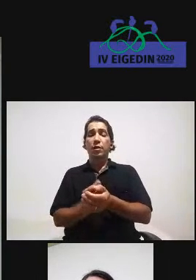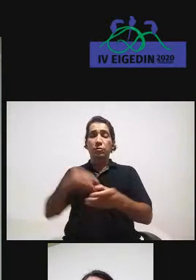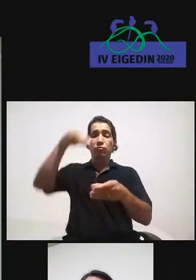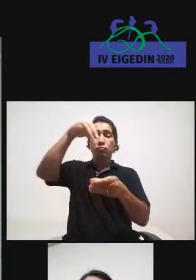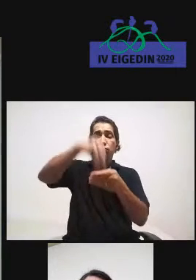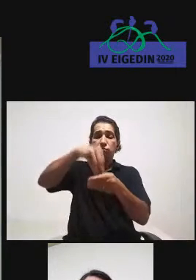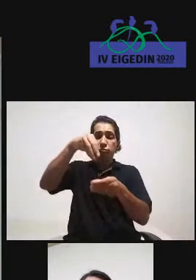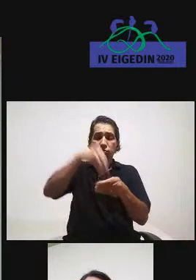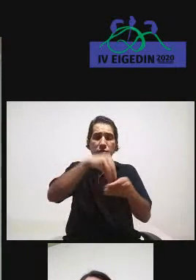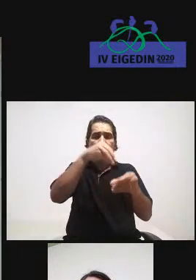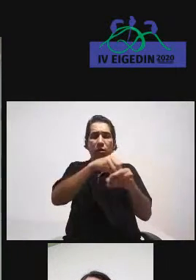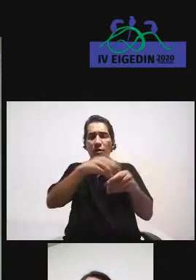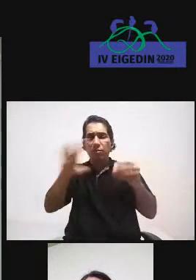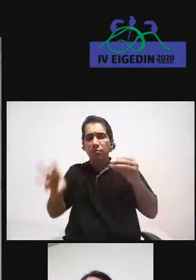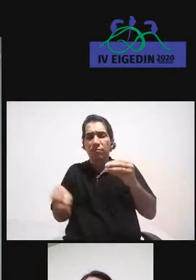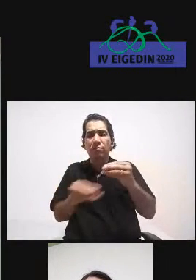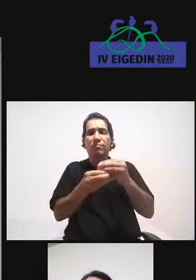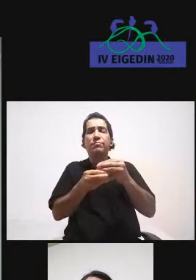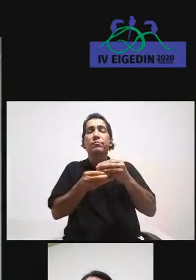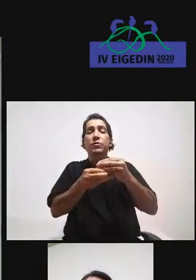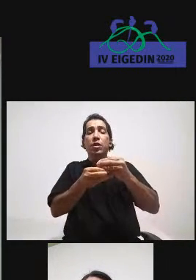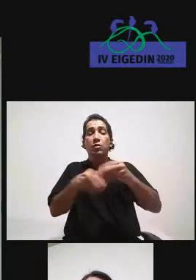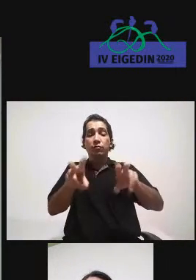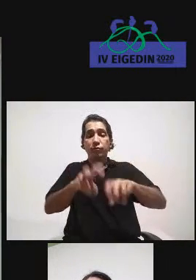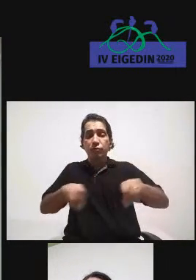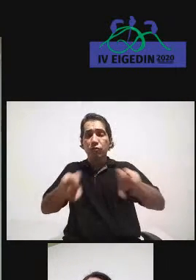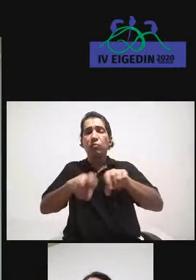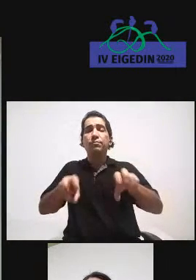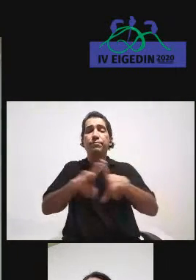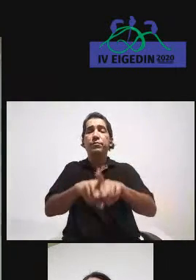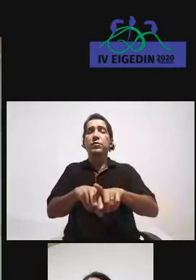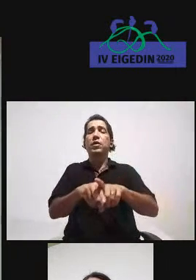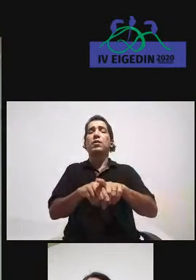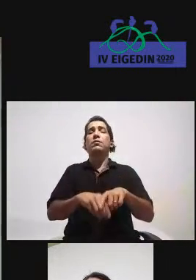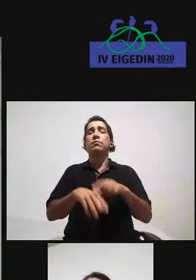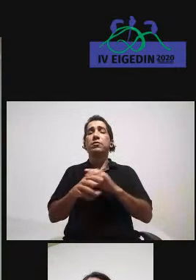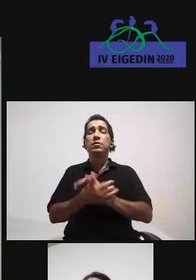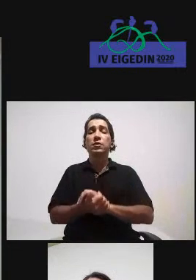para a plataforma Vegnology e aí nós conseguimos, né?